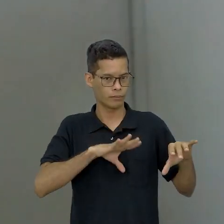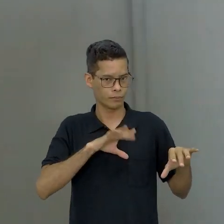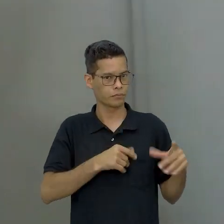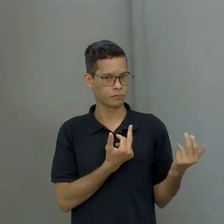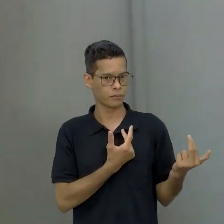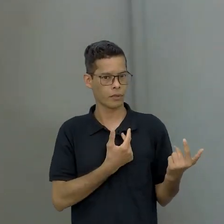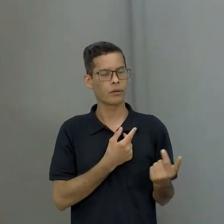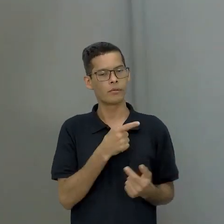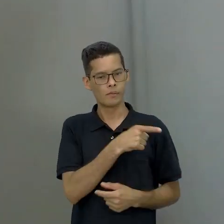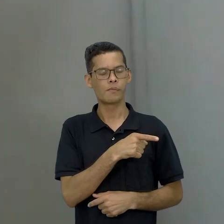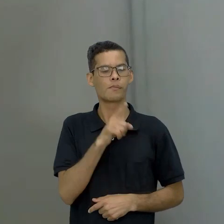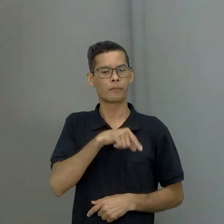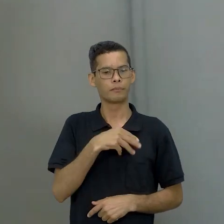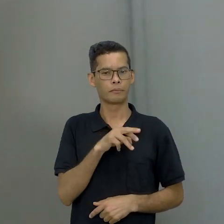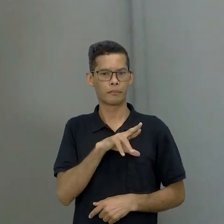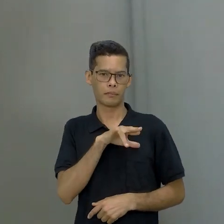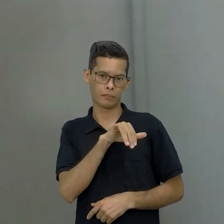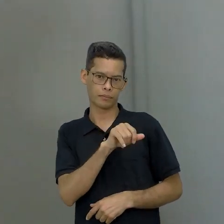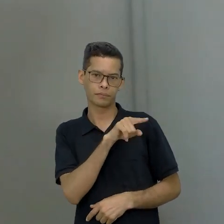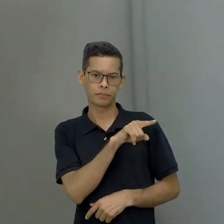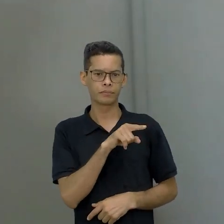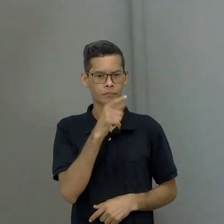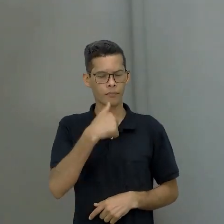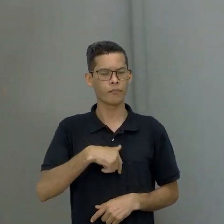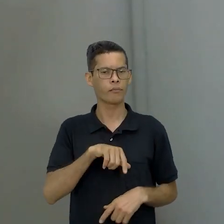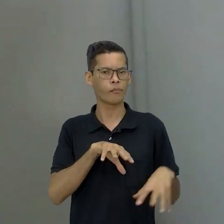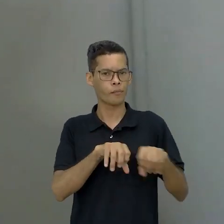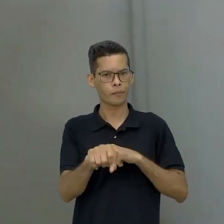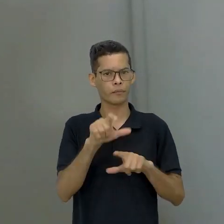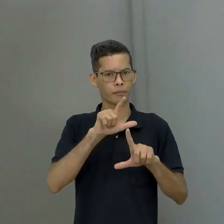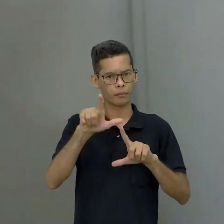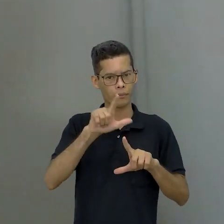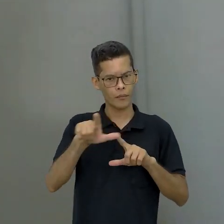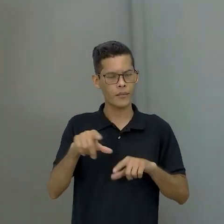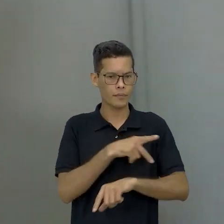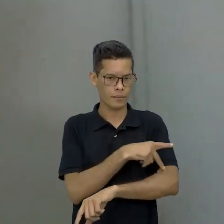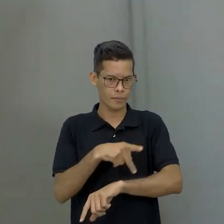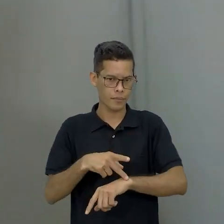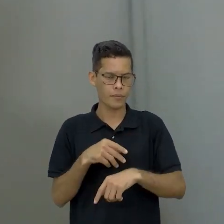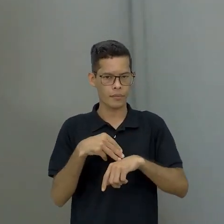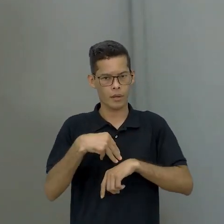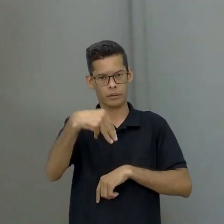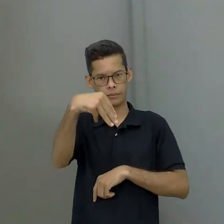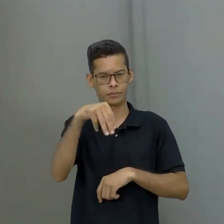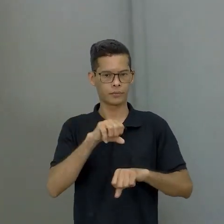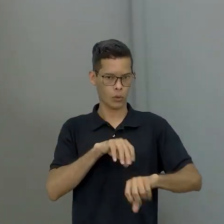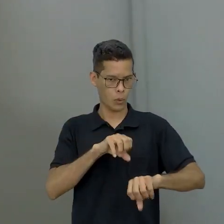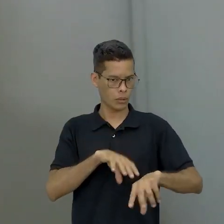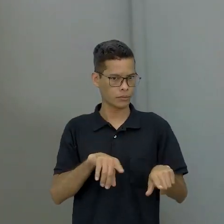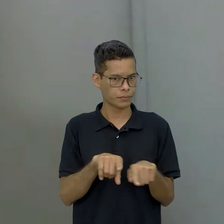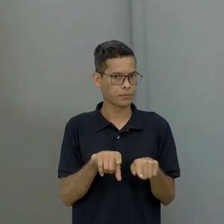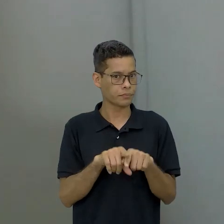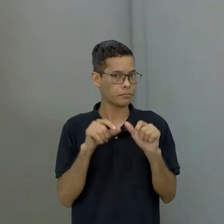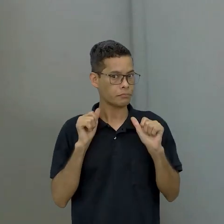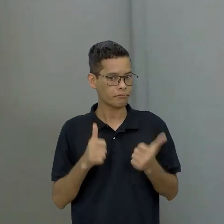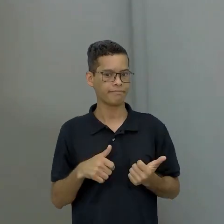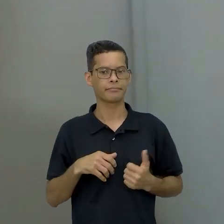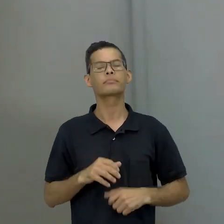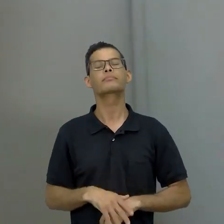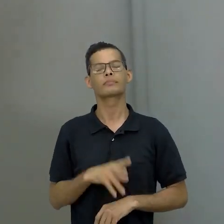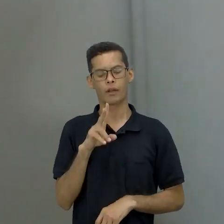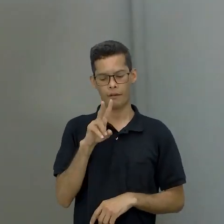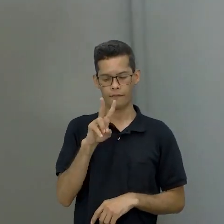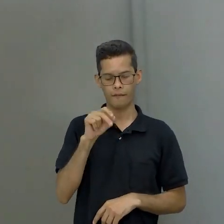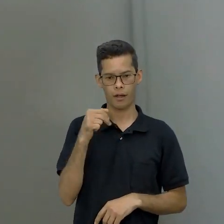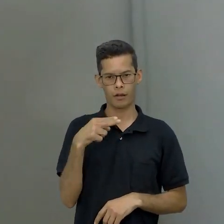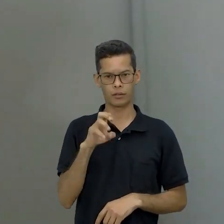de Matos Santos, formada em letras, pedagogia e também mestrado em educação, tá bom? Então, estamos aqui. Vanuse,